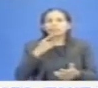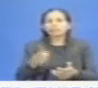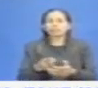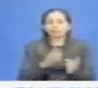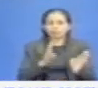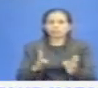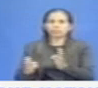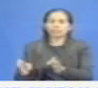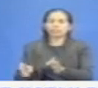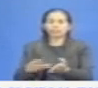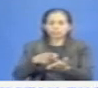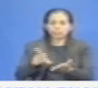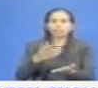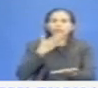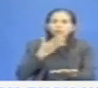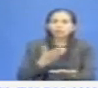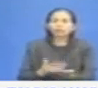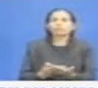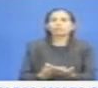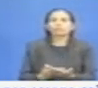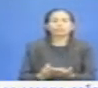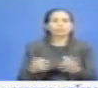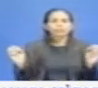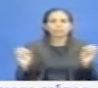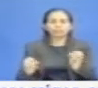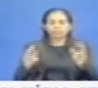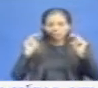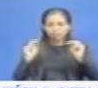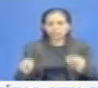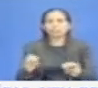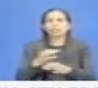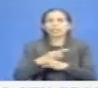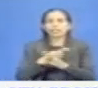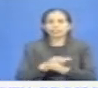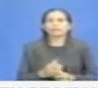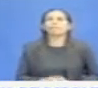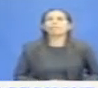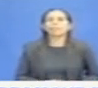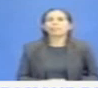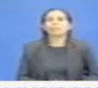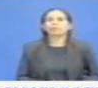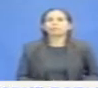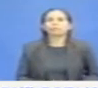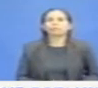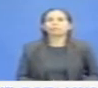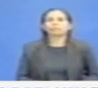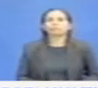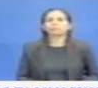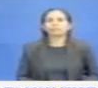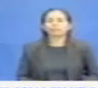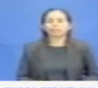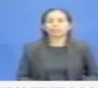de pagamento e a Lautem Laudia, mas que questão balum precisa radia. Pagamento município Lautem, geralmente